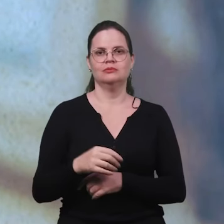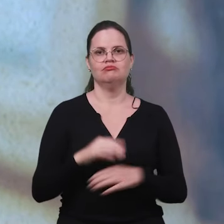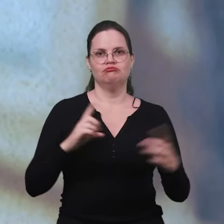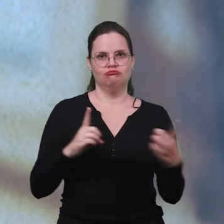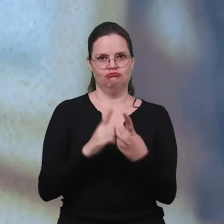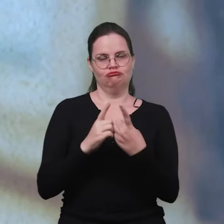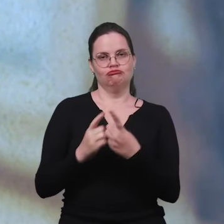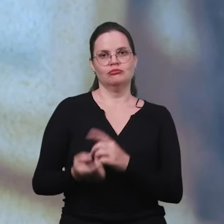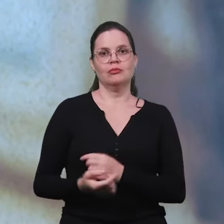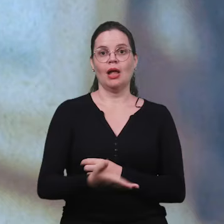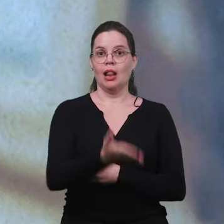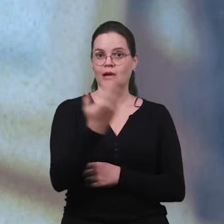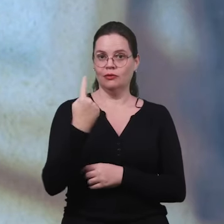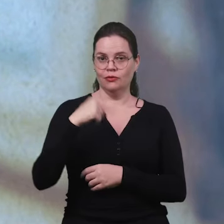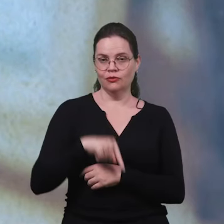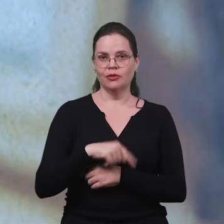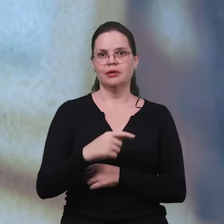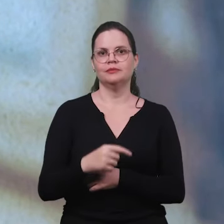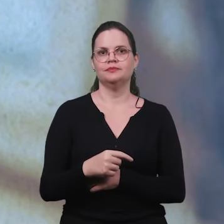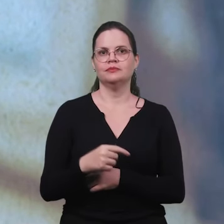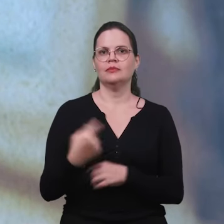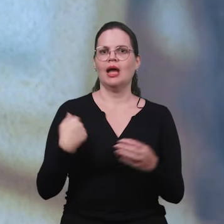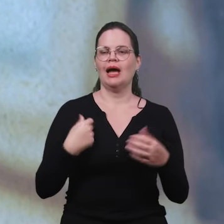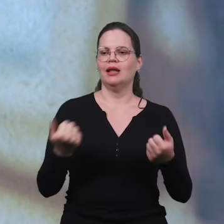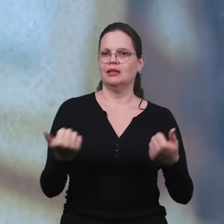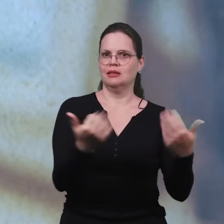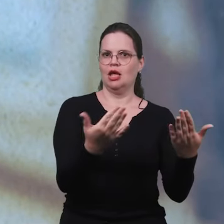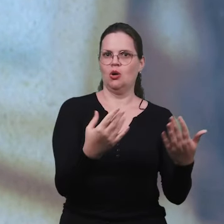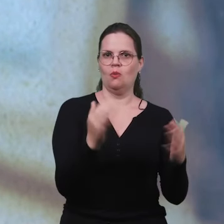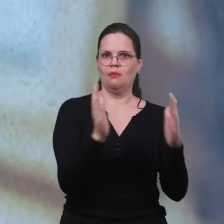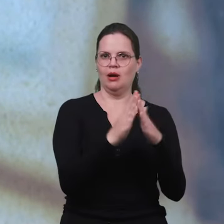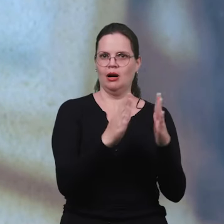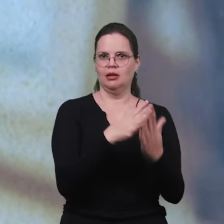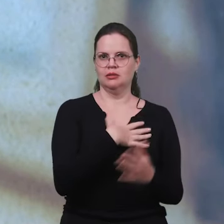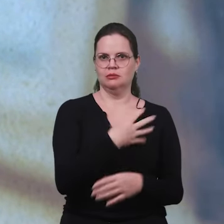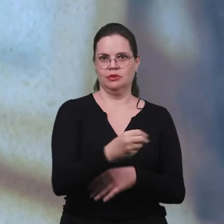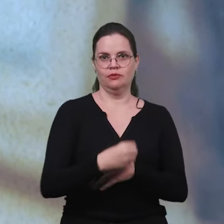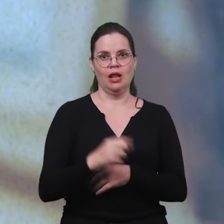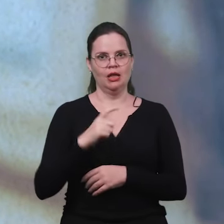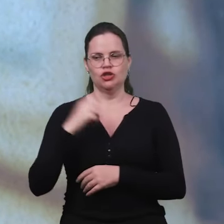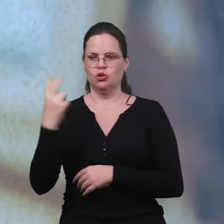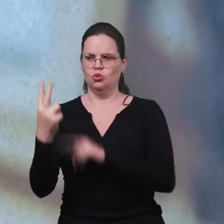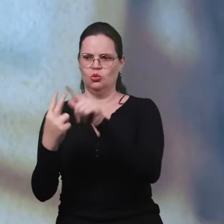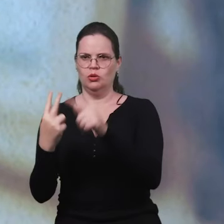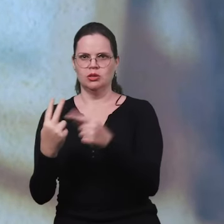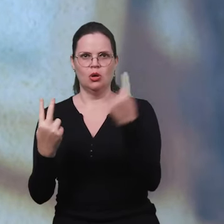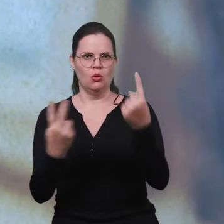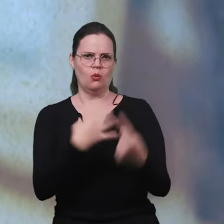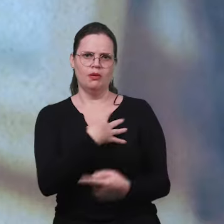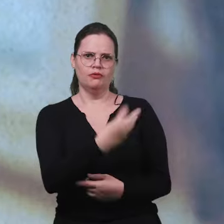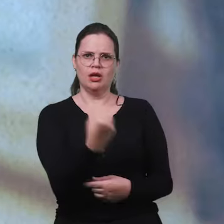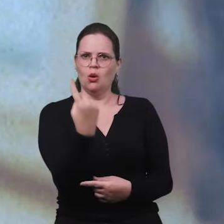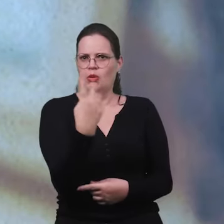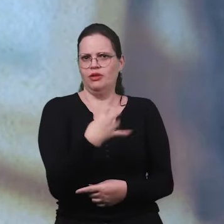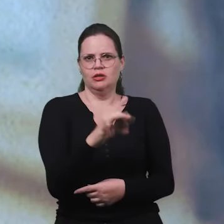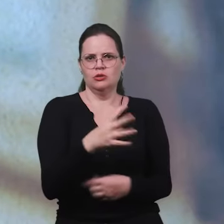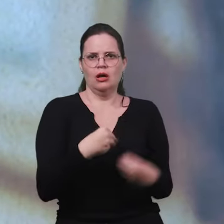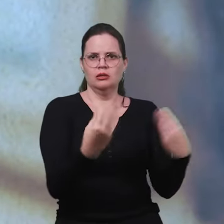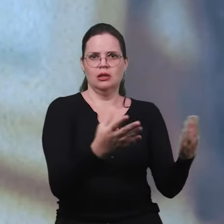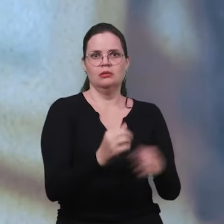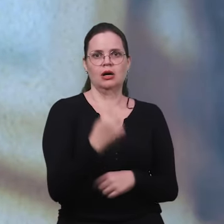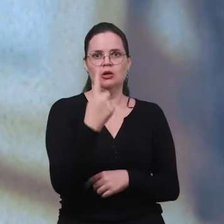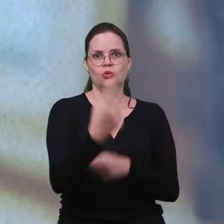chegou em consulta, ela fez a doação de um imóvel para uma filha. Uma pessoa tinha 2 imóveis, ela doou para uma filha, só uma filha. E